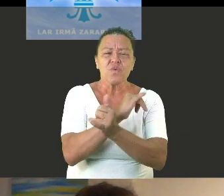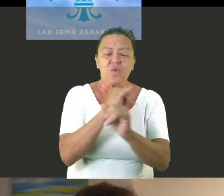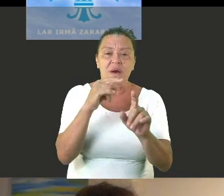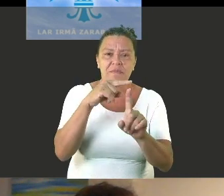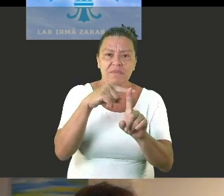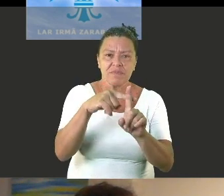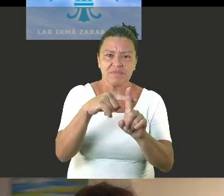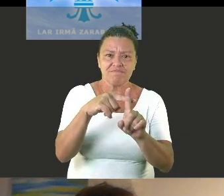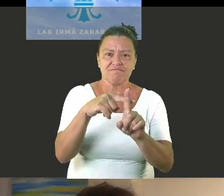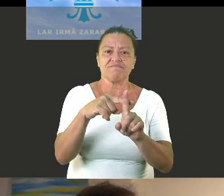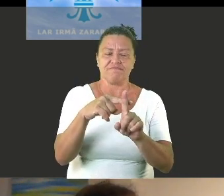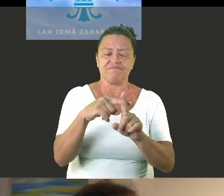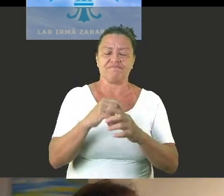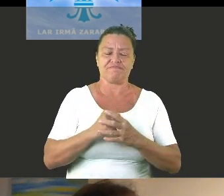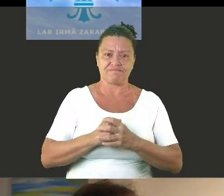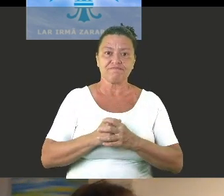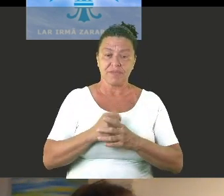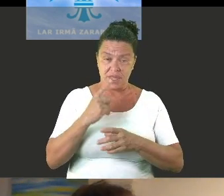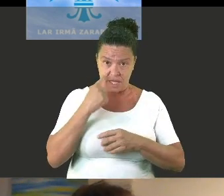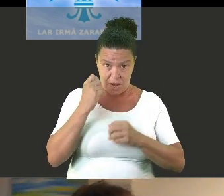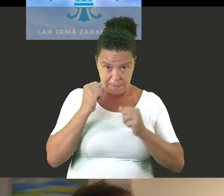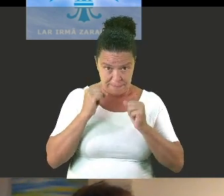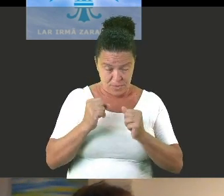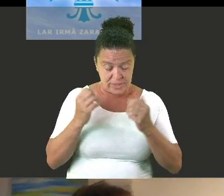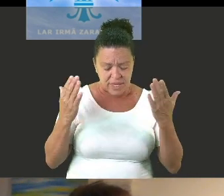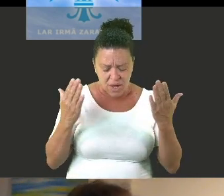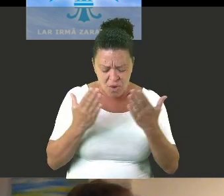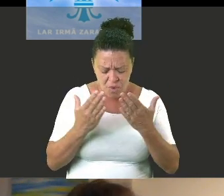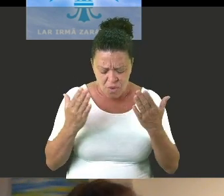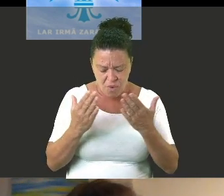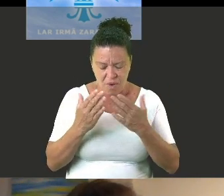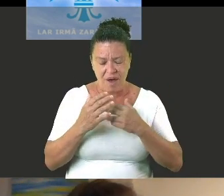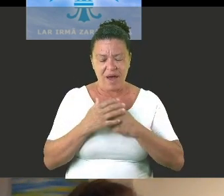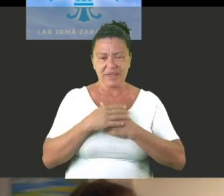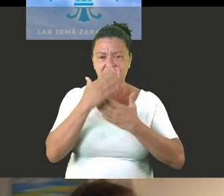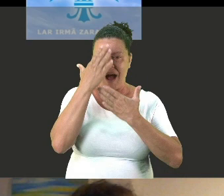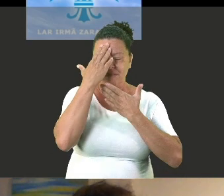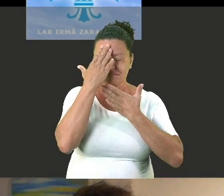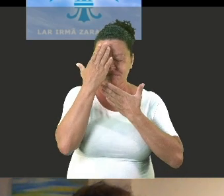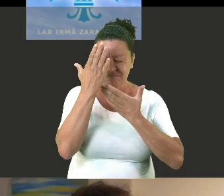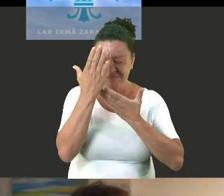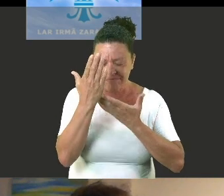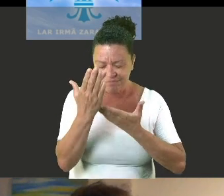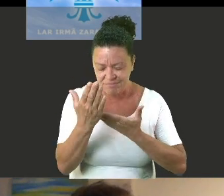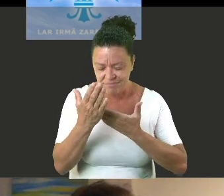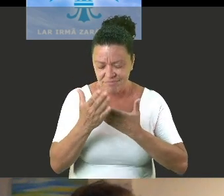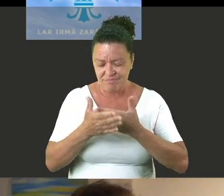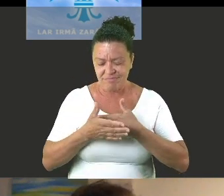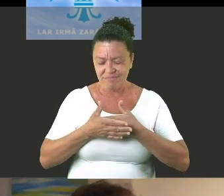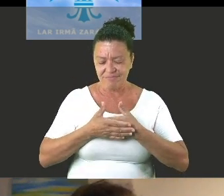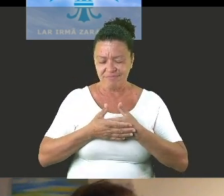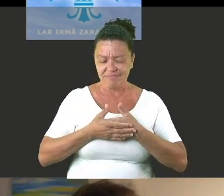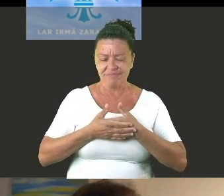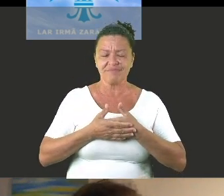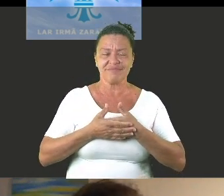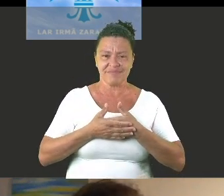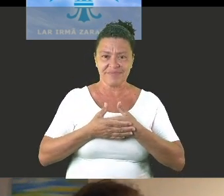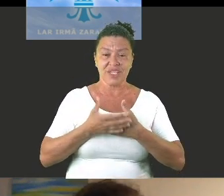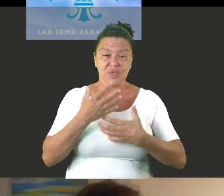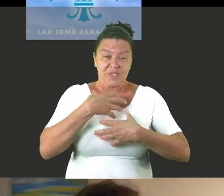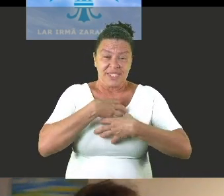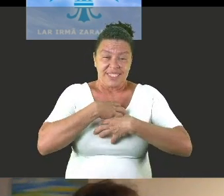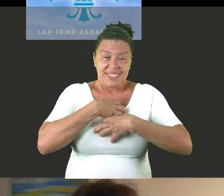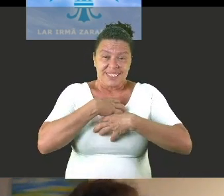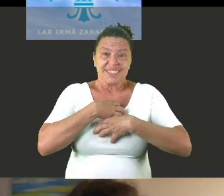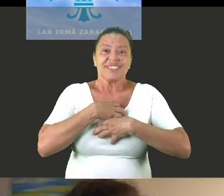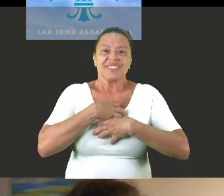positiva. Que nós possamos, com a nossa gratidão e com a nosso sentimento